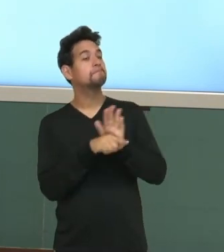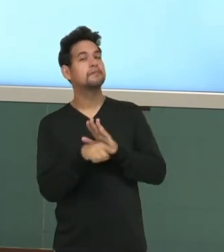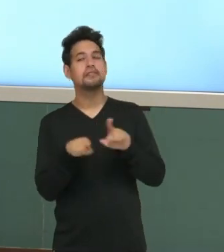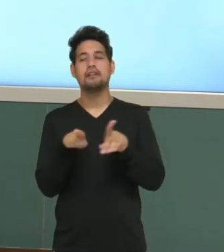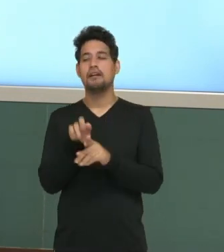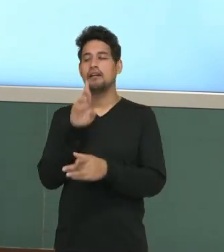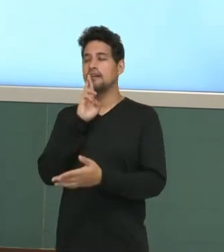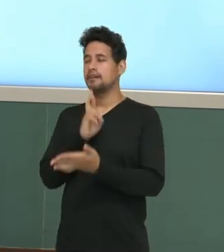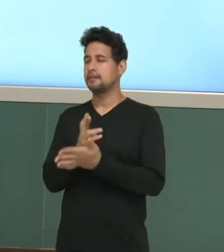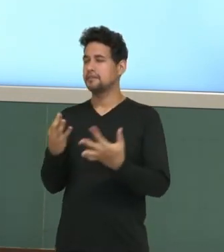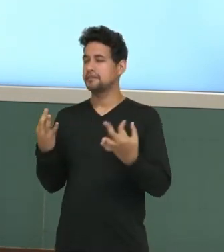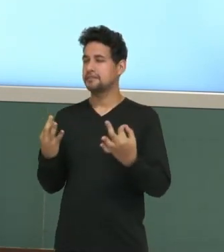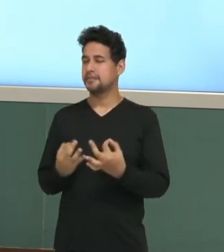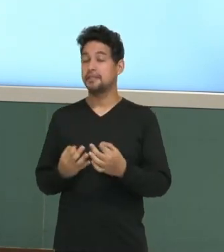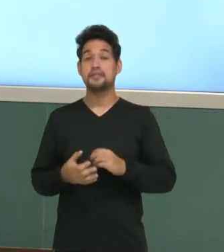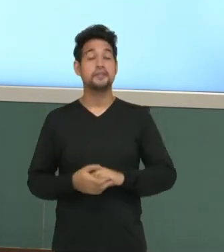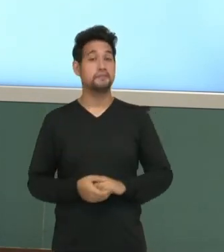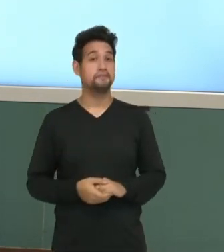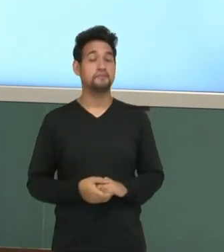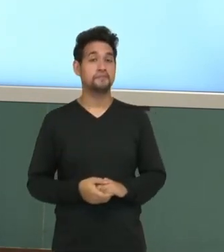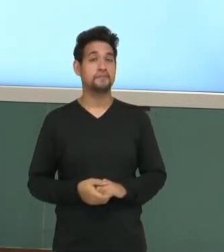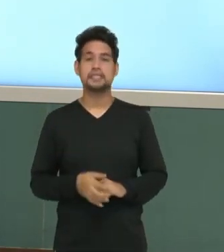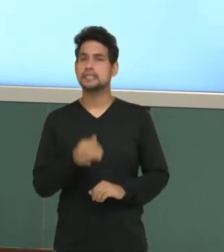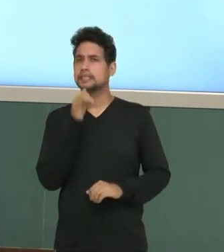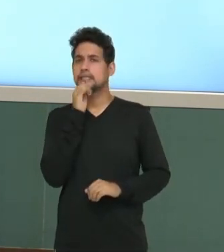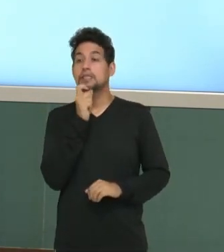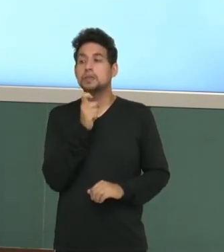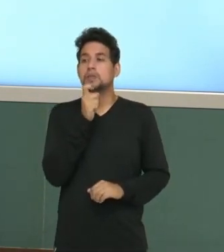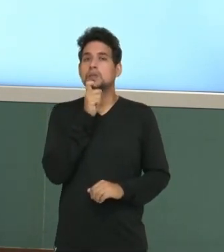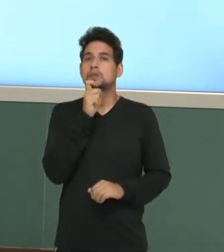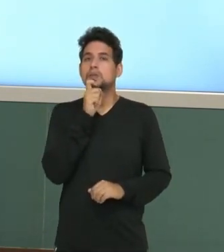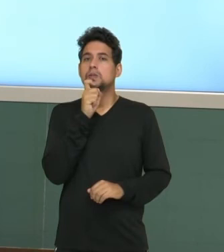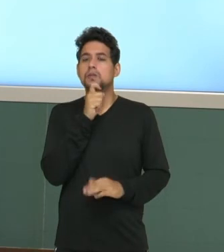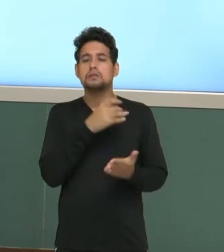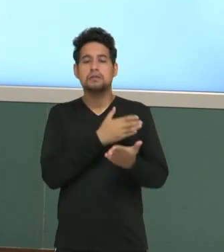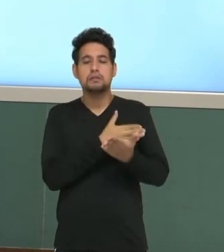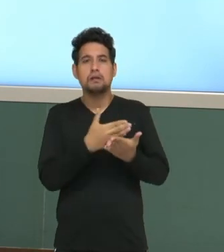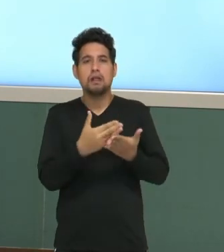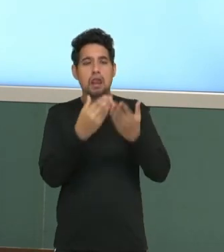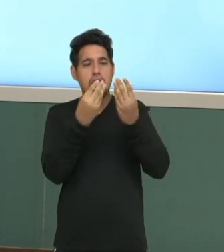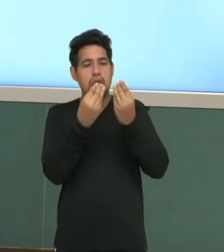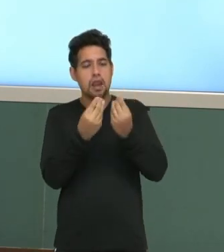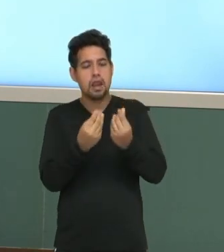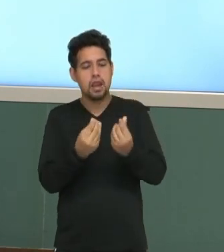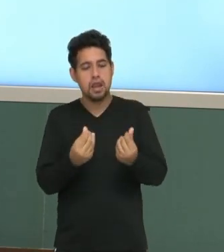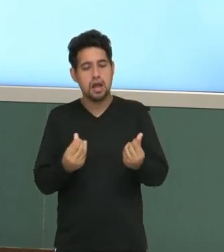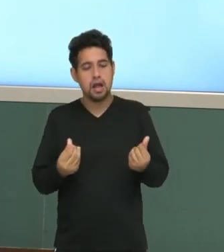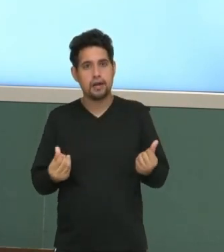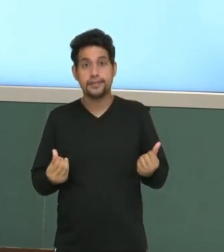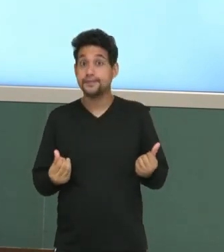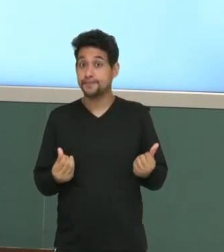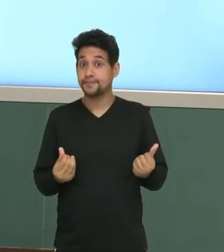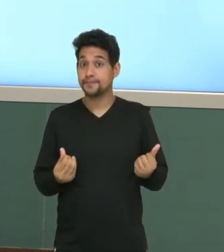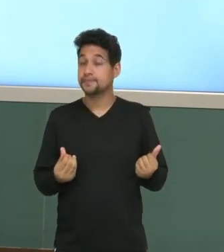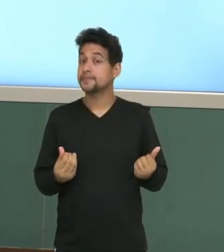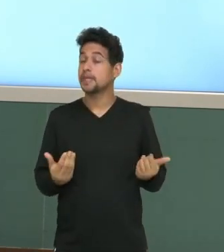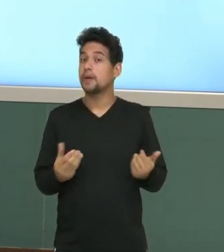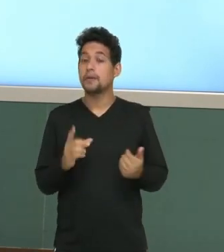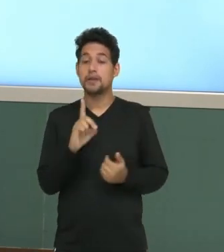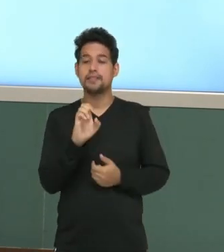resposta certa que você fez. Então, quando um gelo começa a derreter, ó,